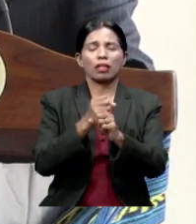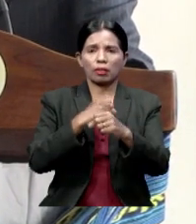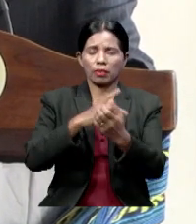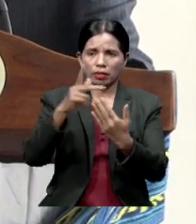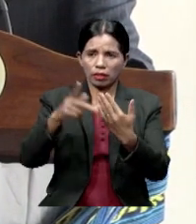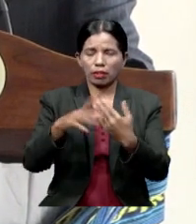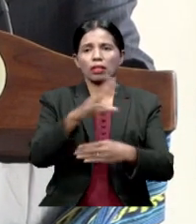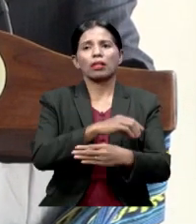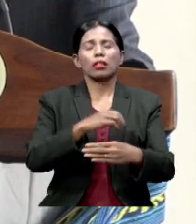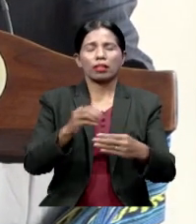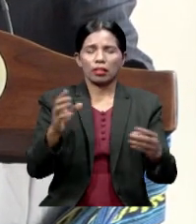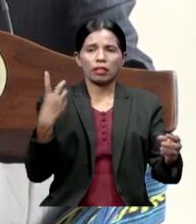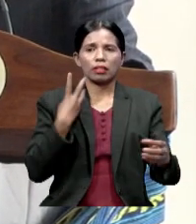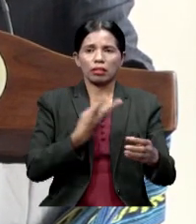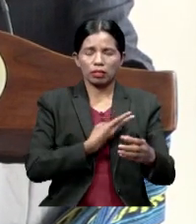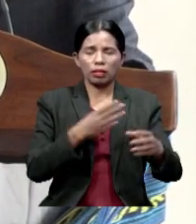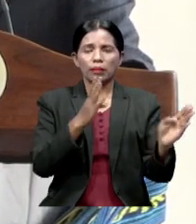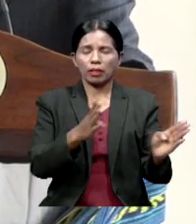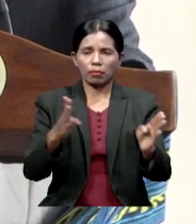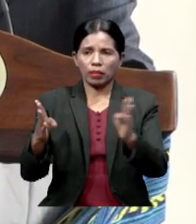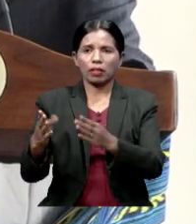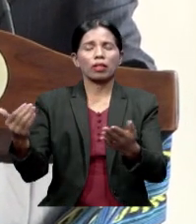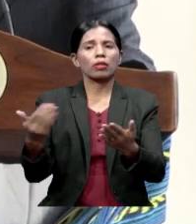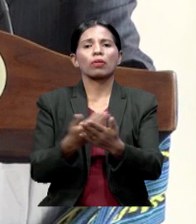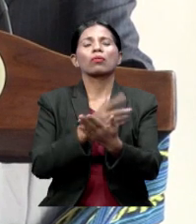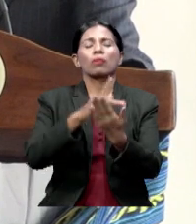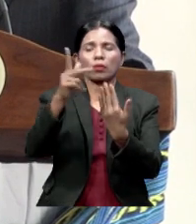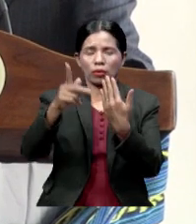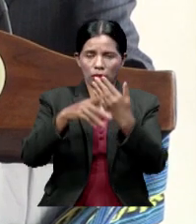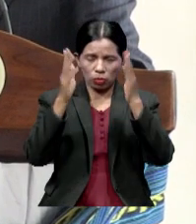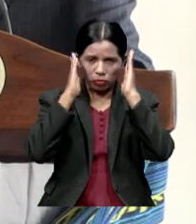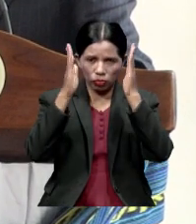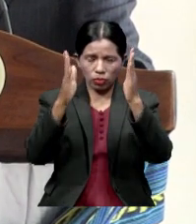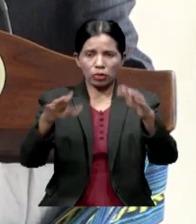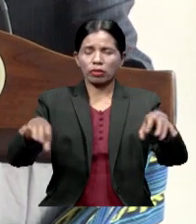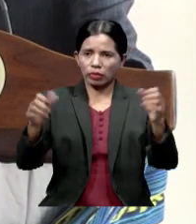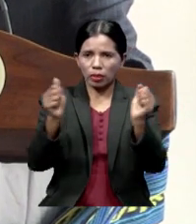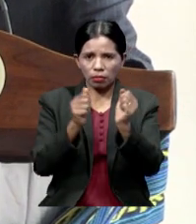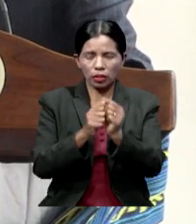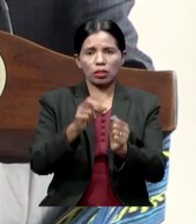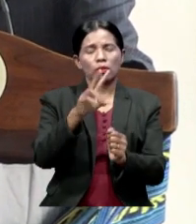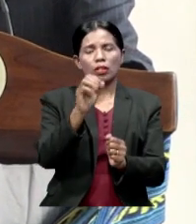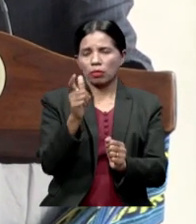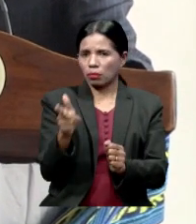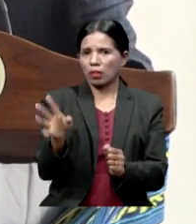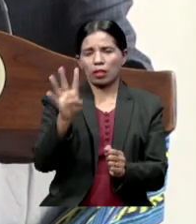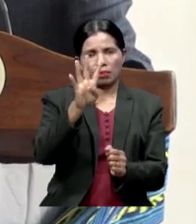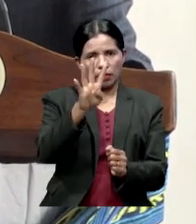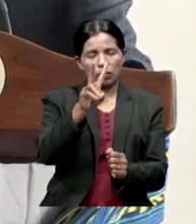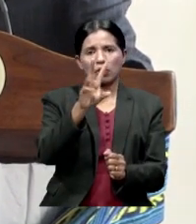em que estamos a preparar precisamente o novo programa estratégico de recuperação entre 2024 e